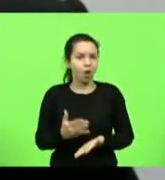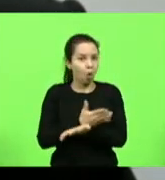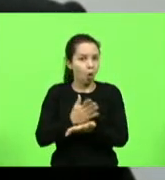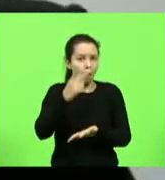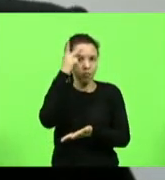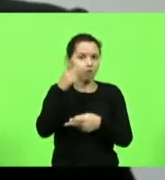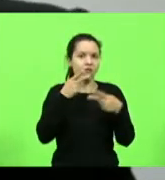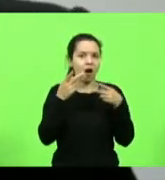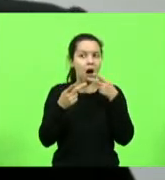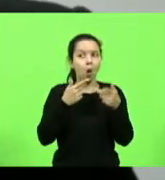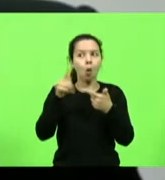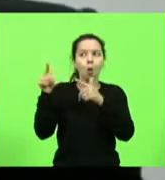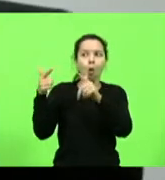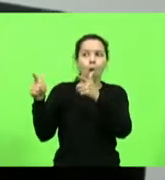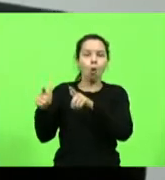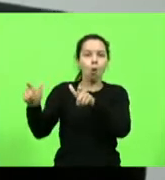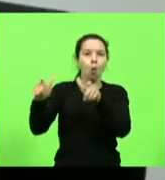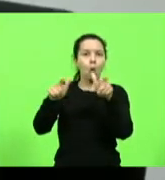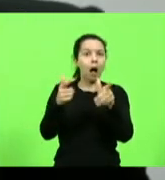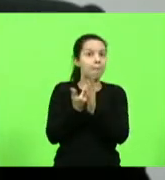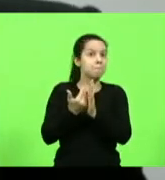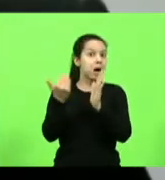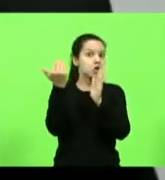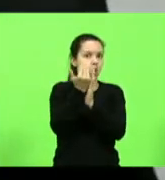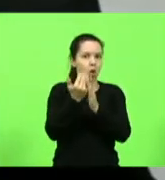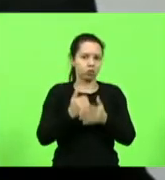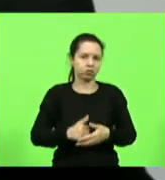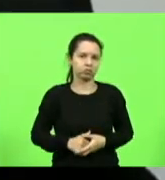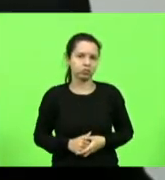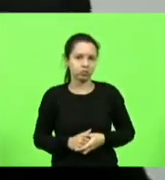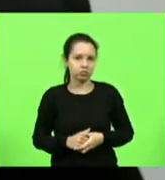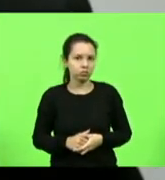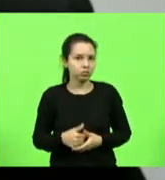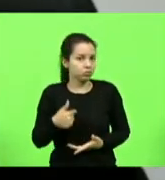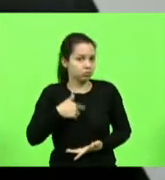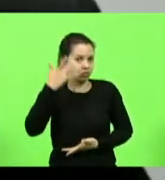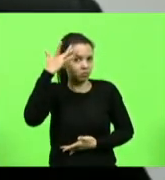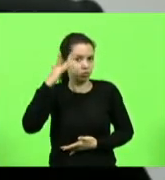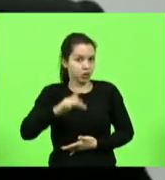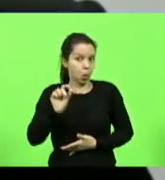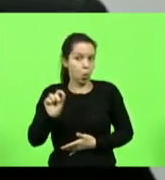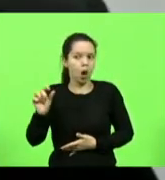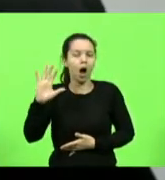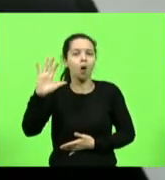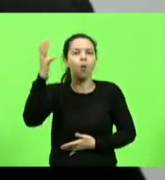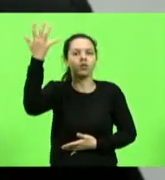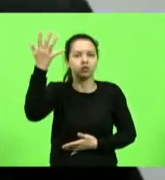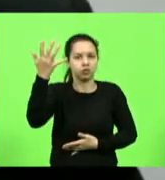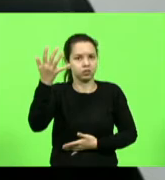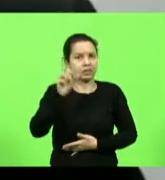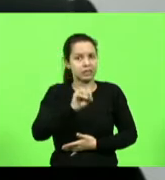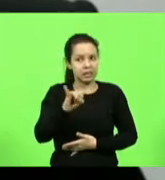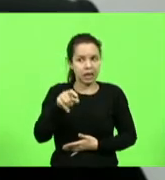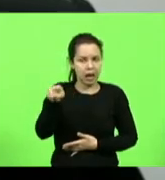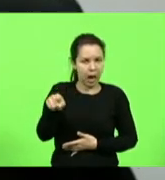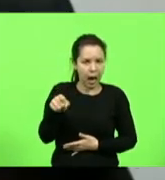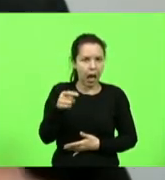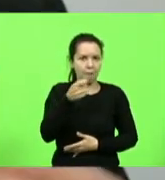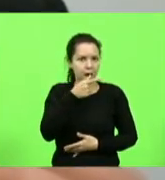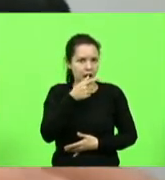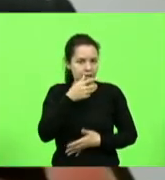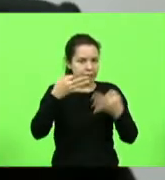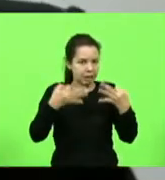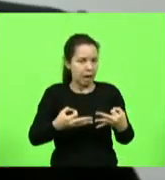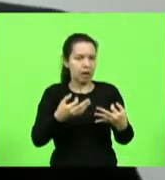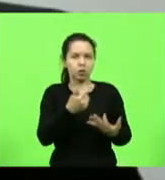falaram, ah, em outros lugares é maior ainda. Então, eu não sei o que está acontecendo, se eles não estão medicando, se eles não